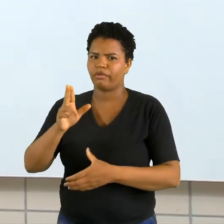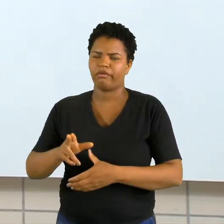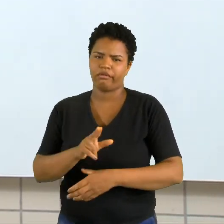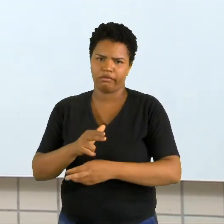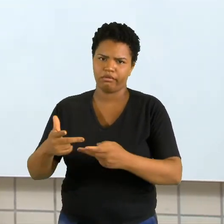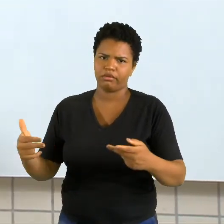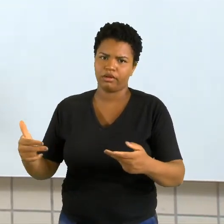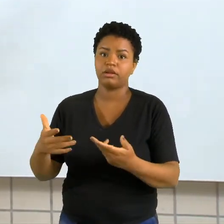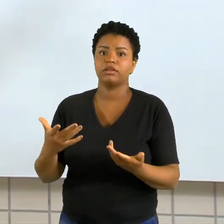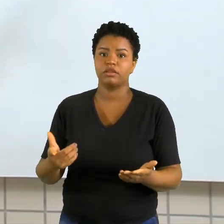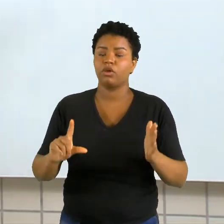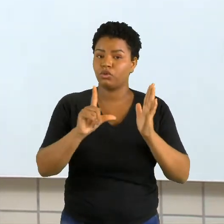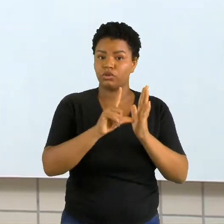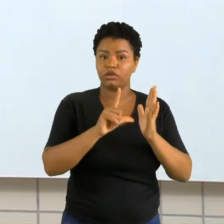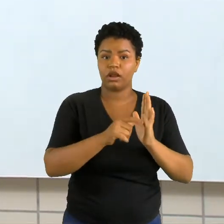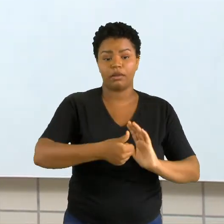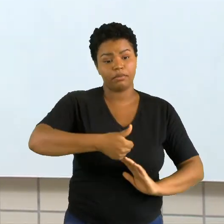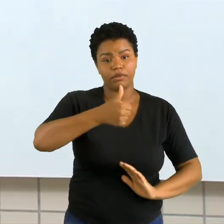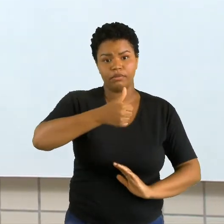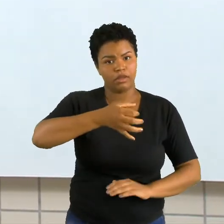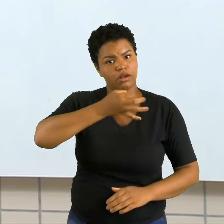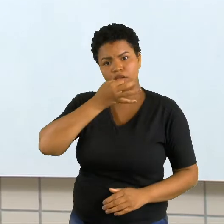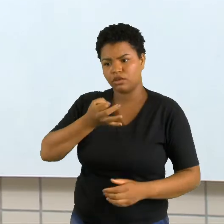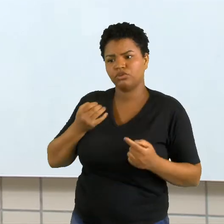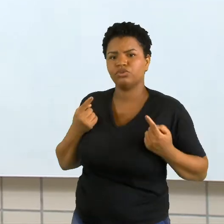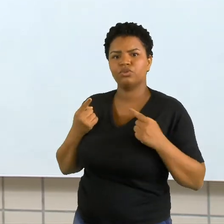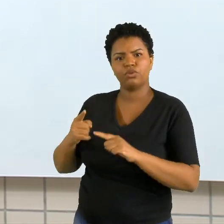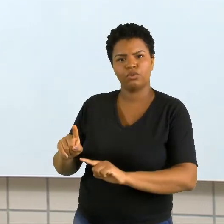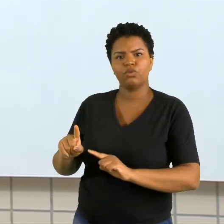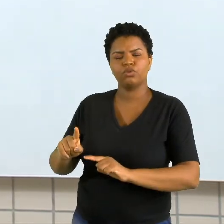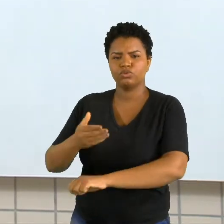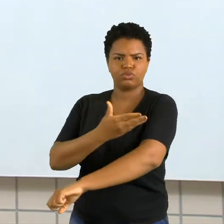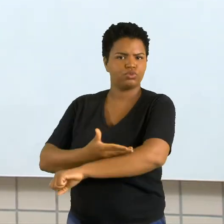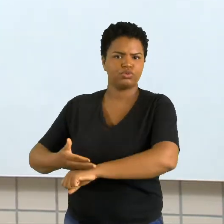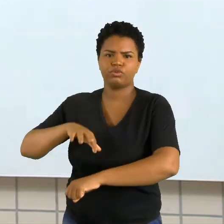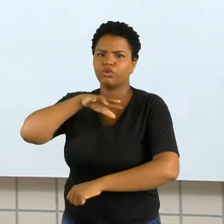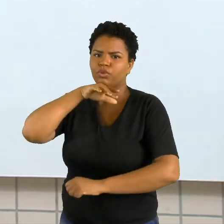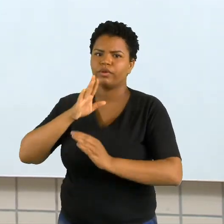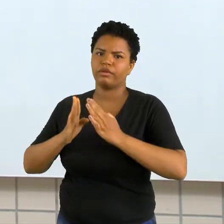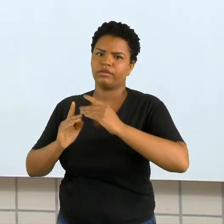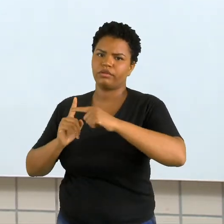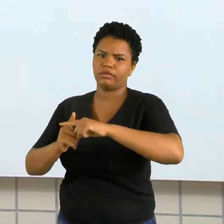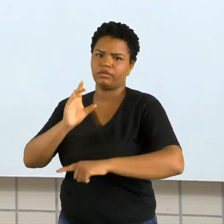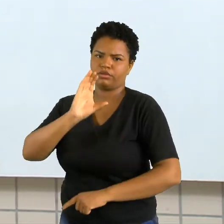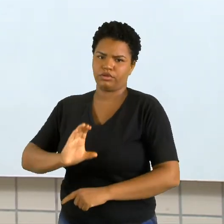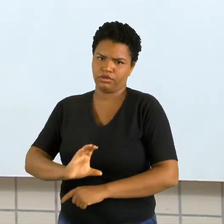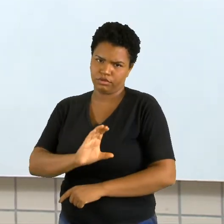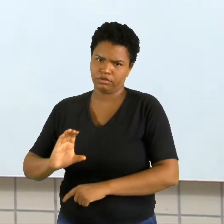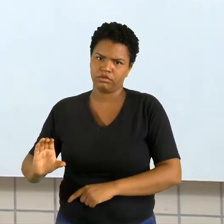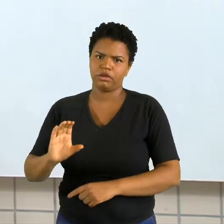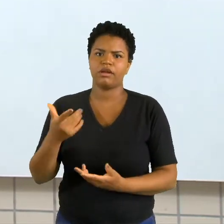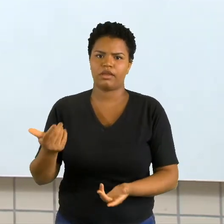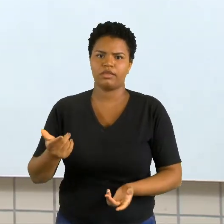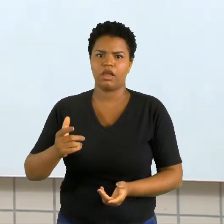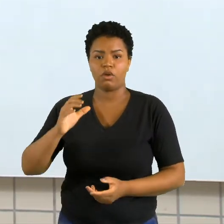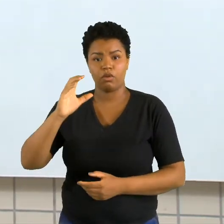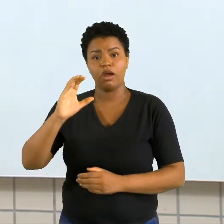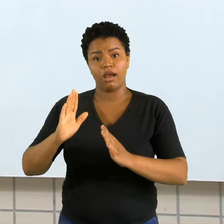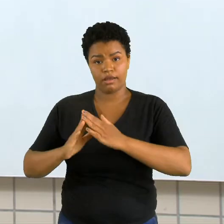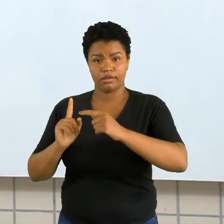Martinho Lutero não concorda com aquilo e ele escreve as chamadas 95 teses. Nessas